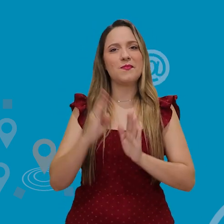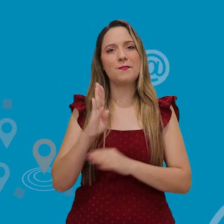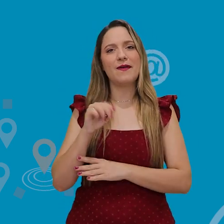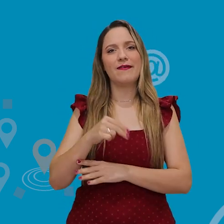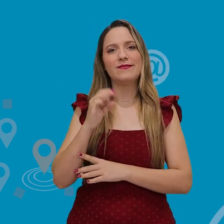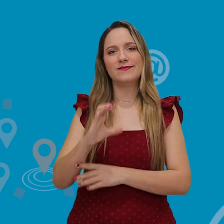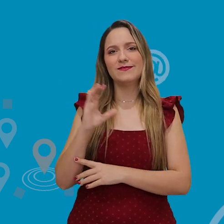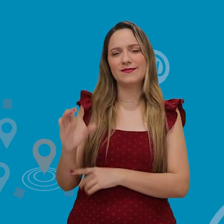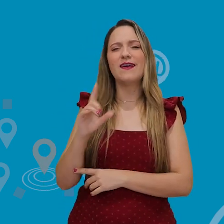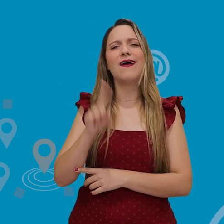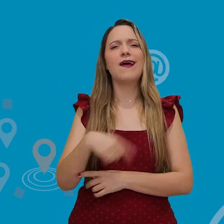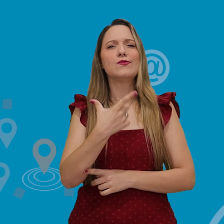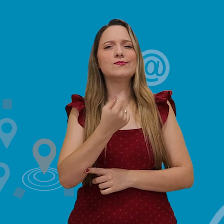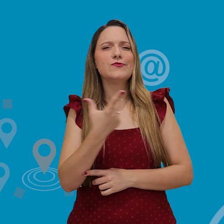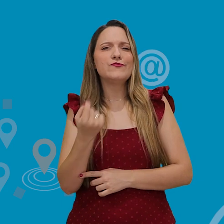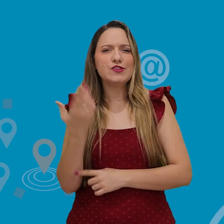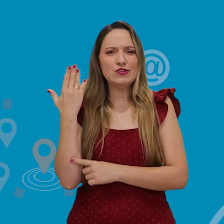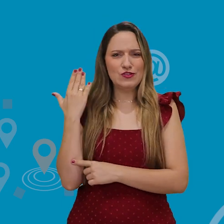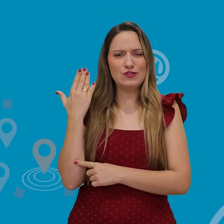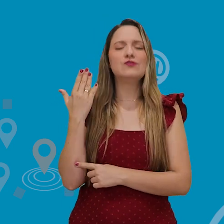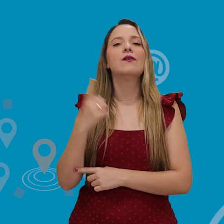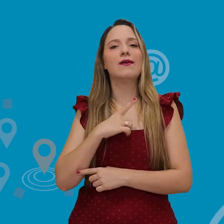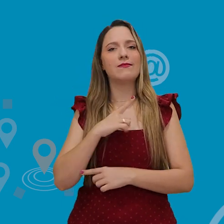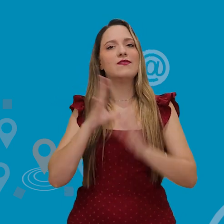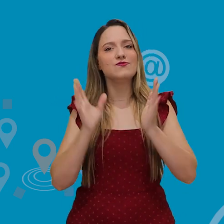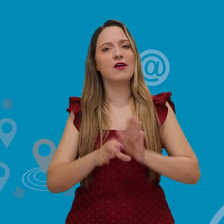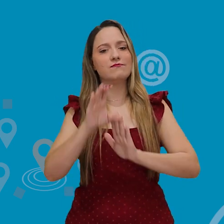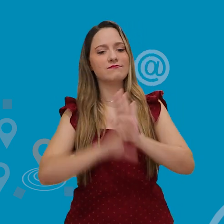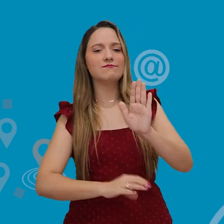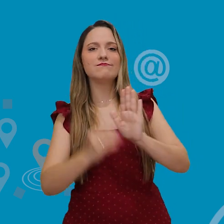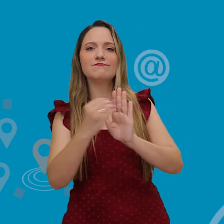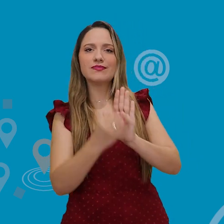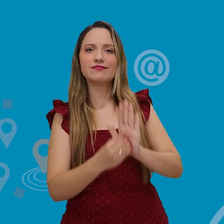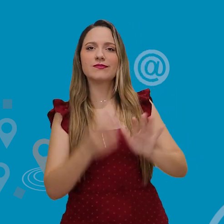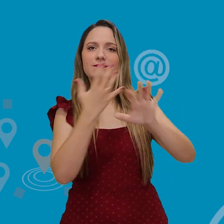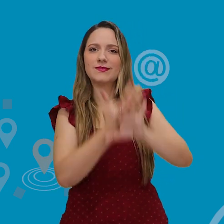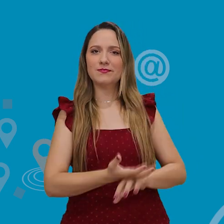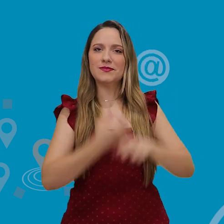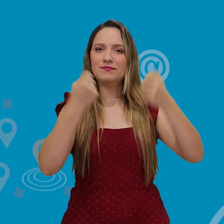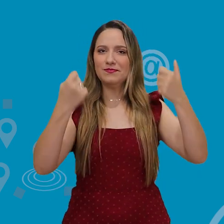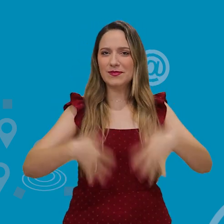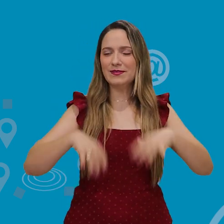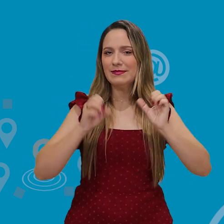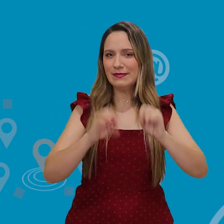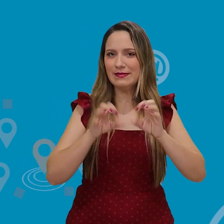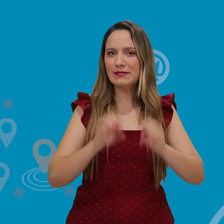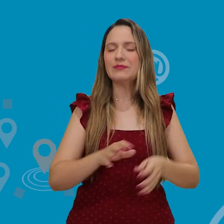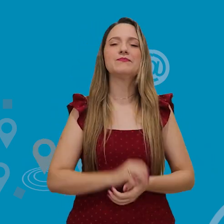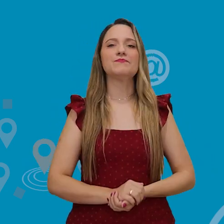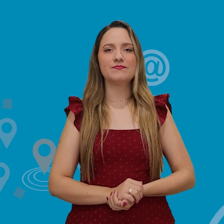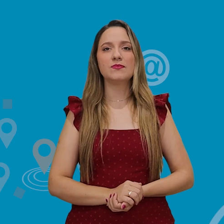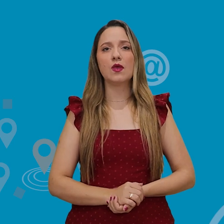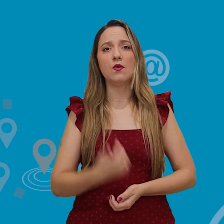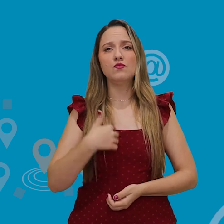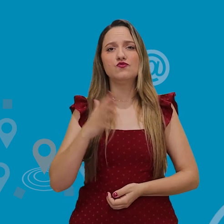da BNCC, né, a partir de 2020, né, a gente tem dentro da nossa grade curricular.